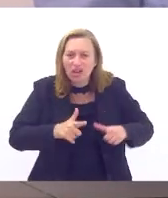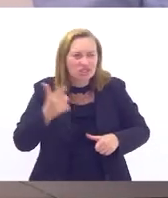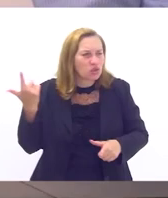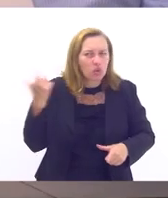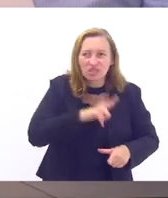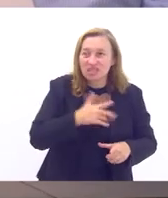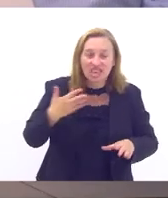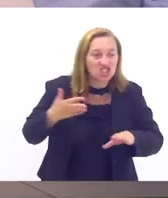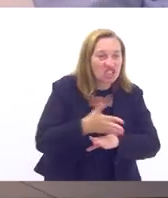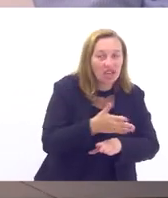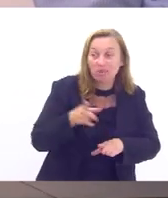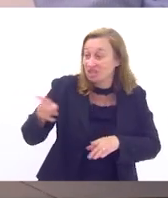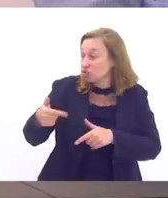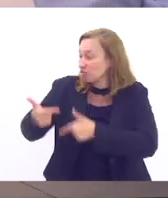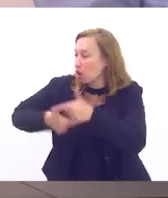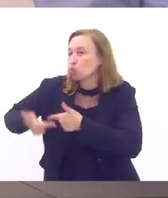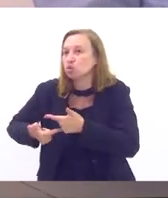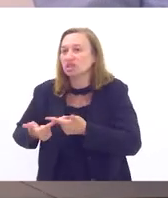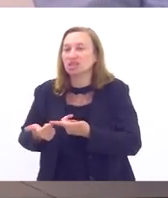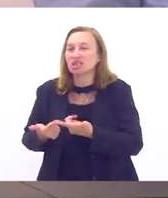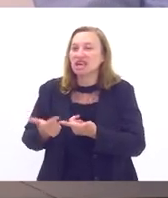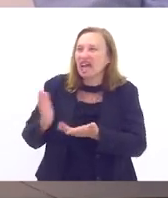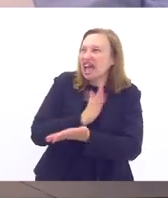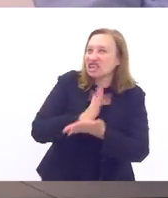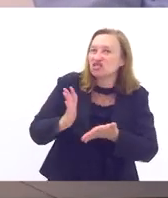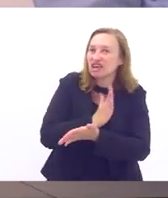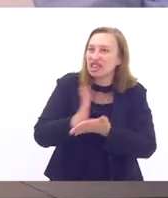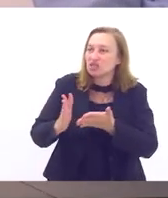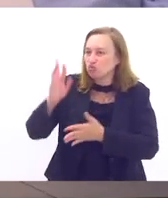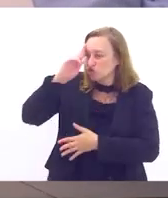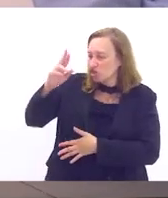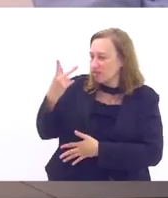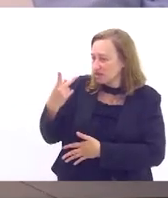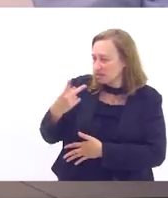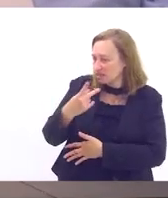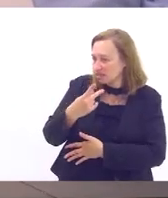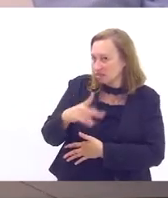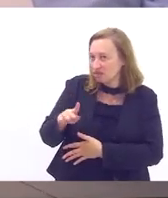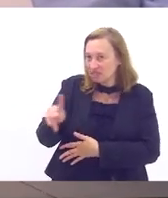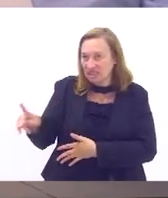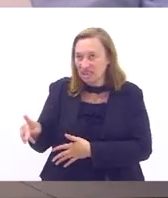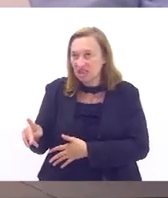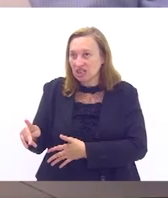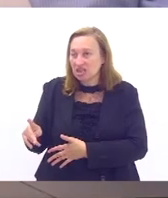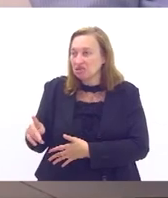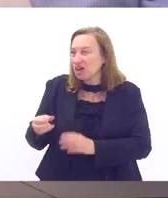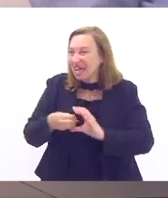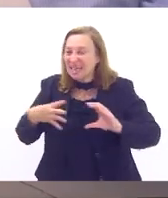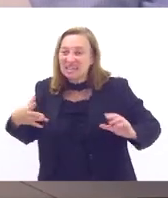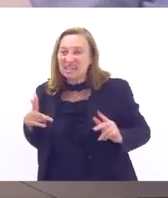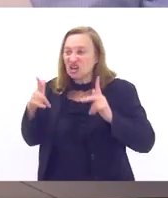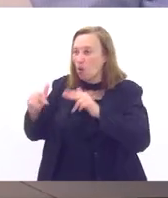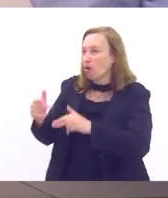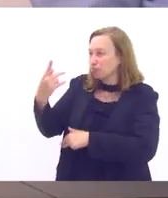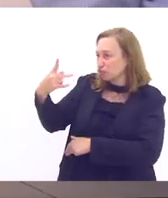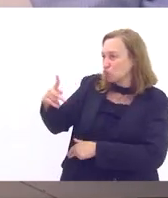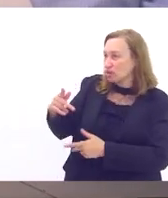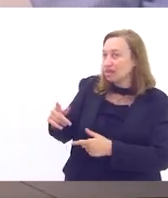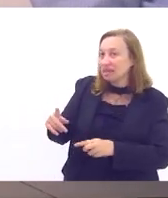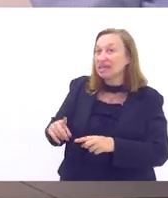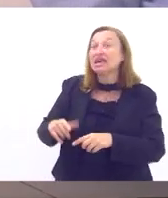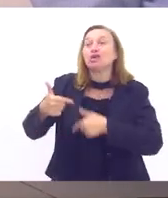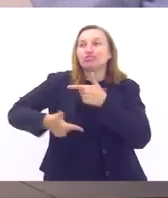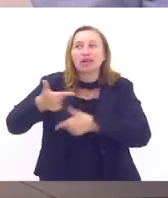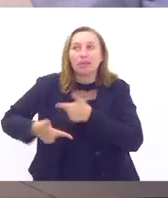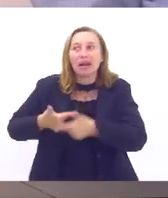porque vocês estão na batalha. Muitas vezes, os seus superiores não têm as mesmas características que vocês. E aí o